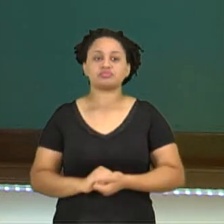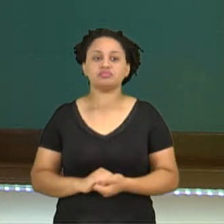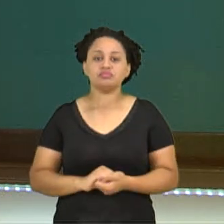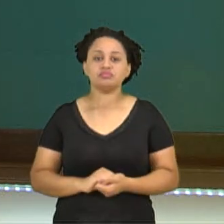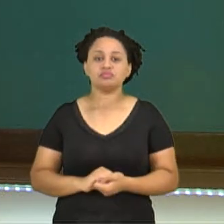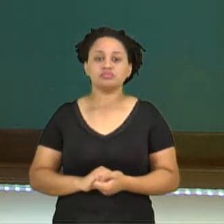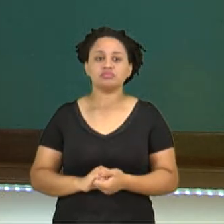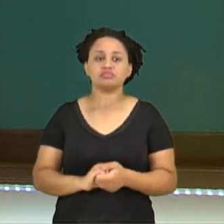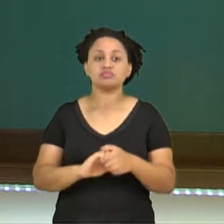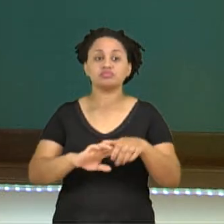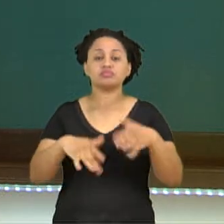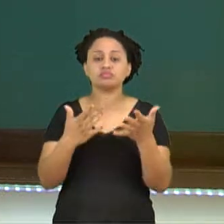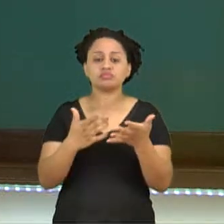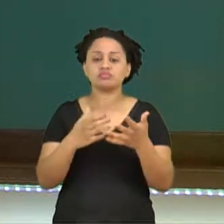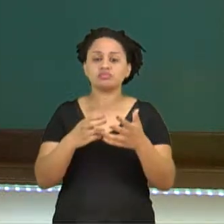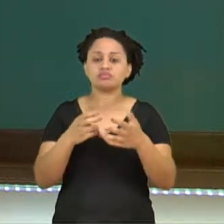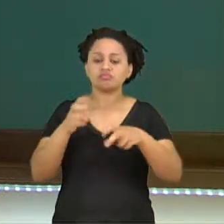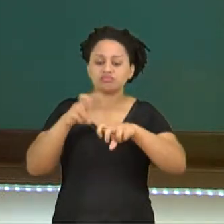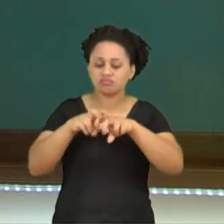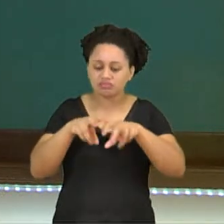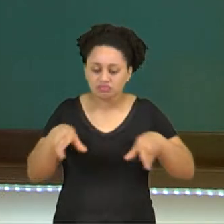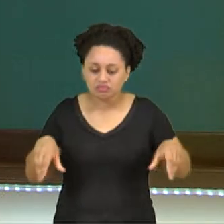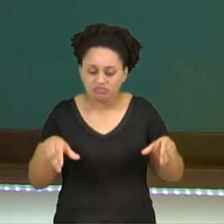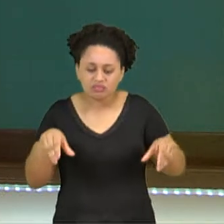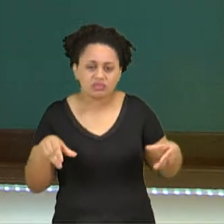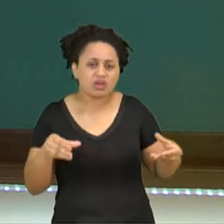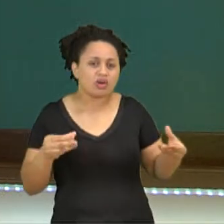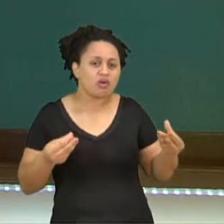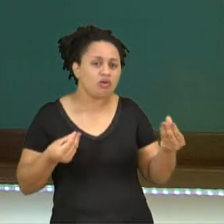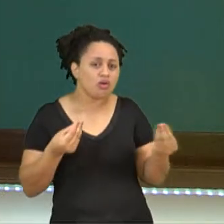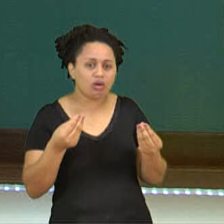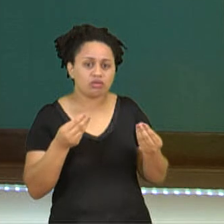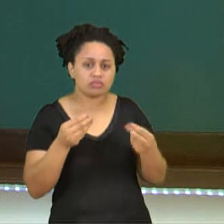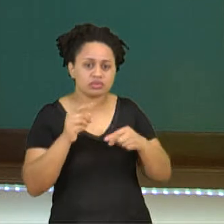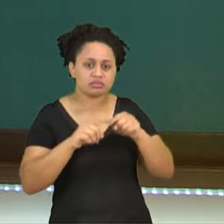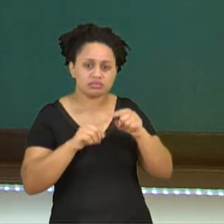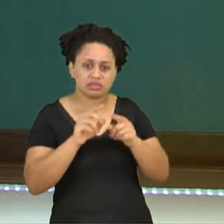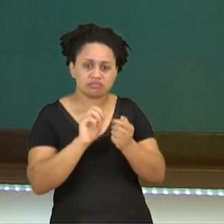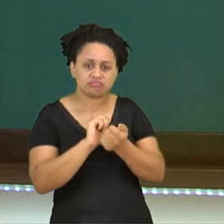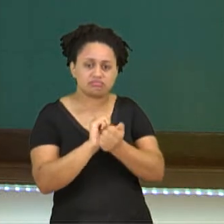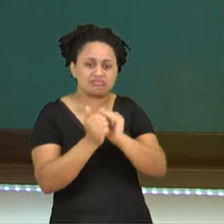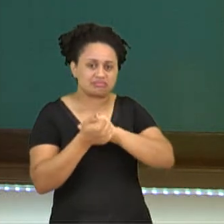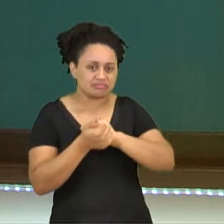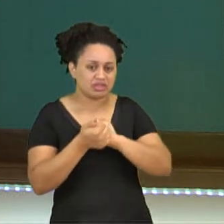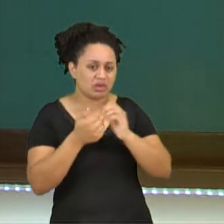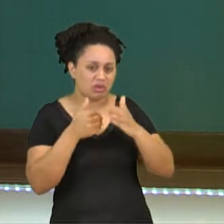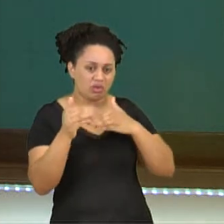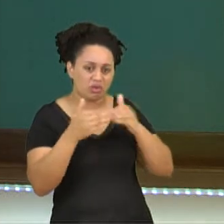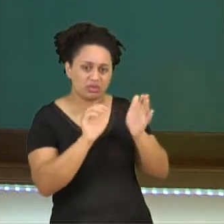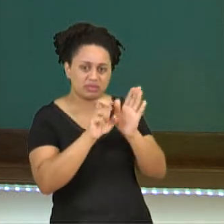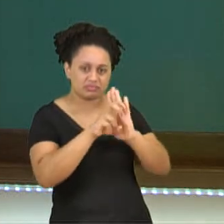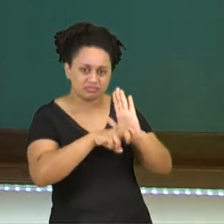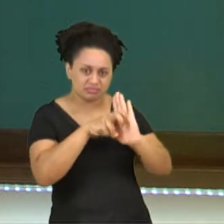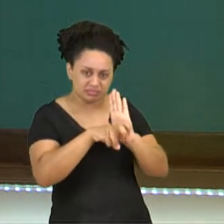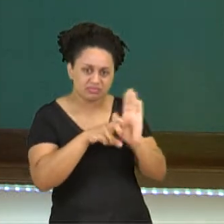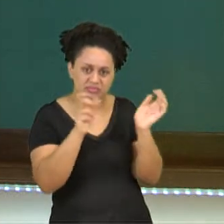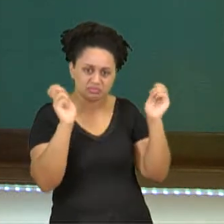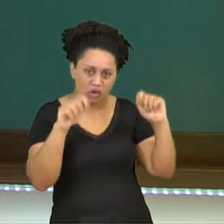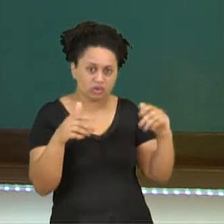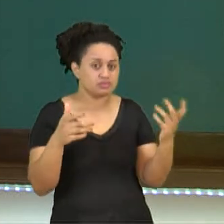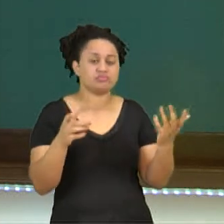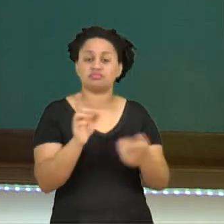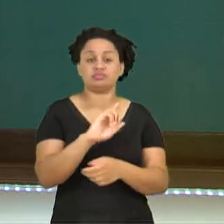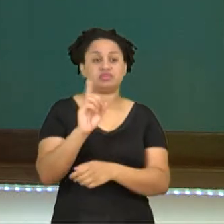As cadeiras, como que é o material adaptado? Será que é qualquer cadeira de roda? Não.